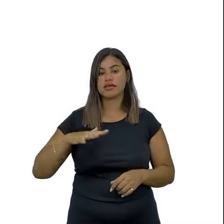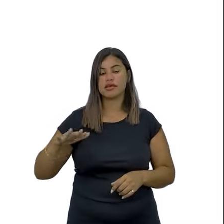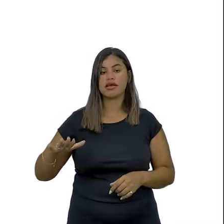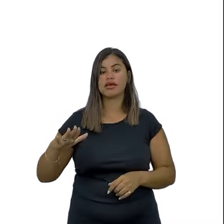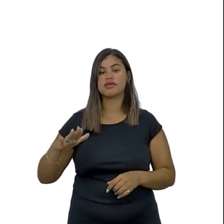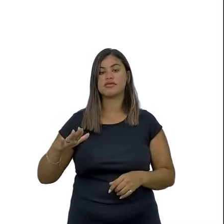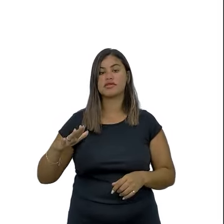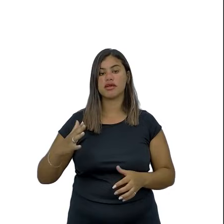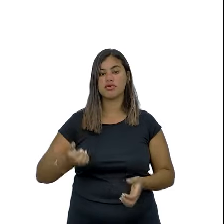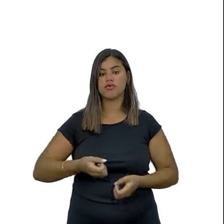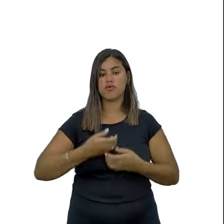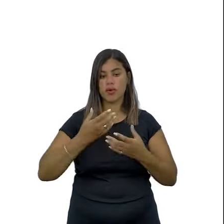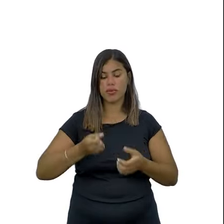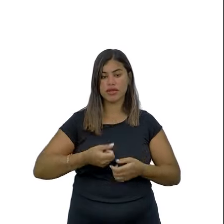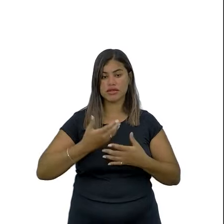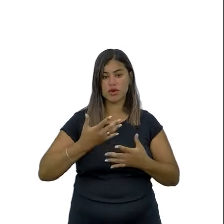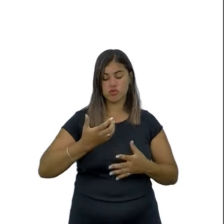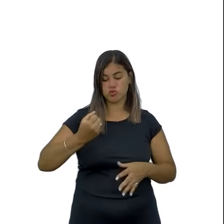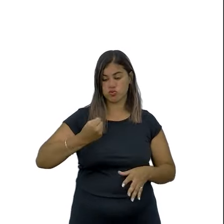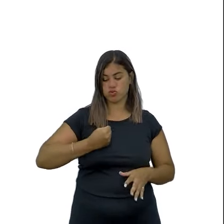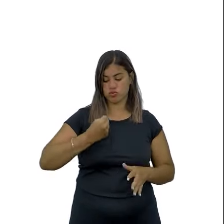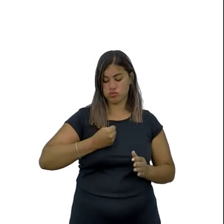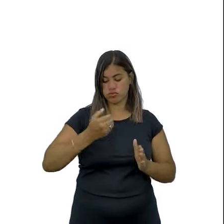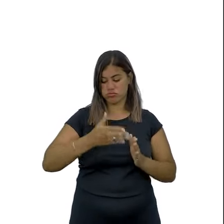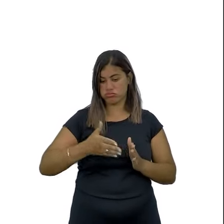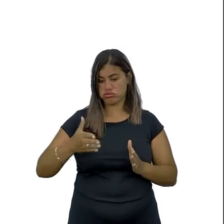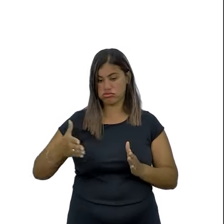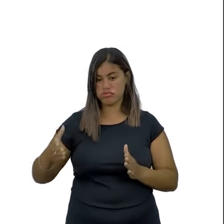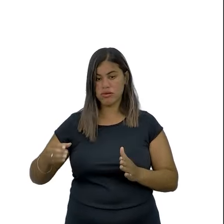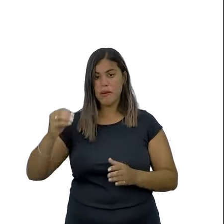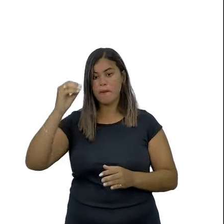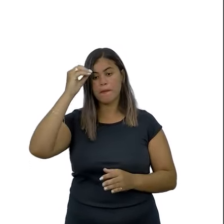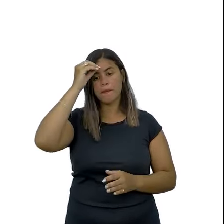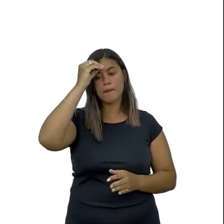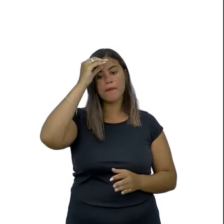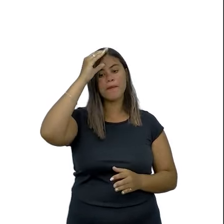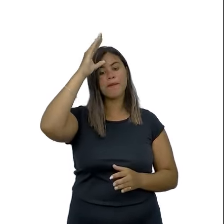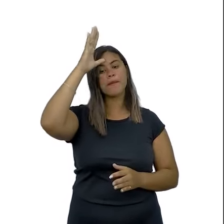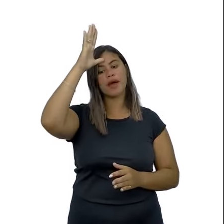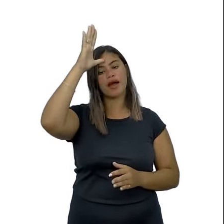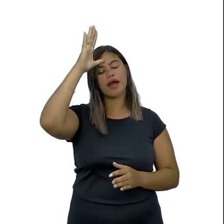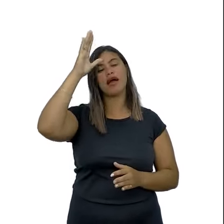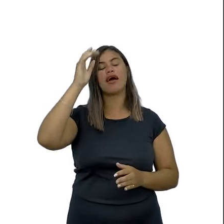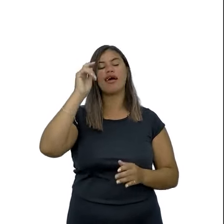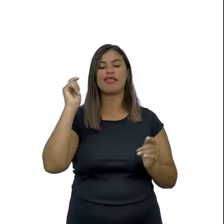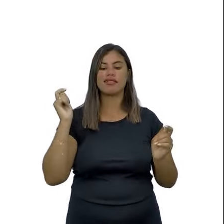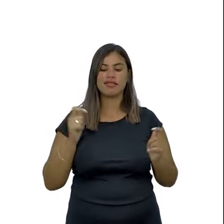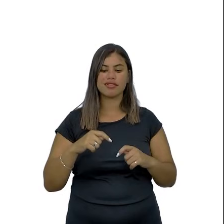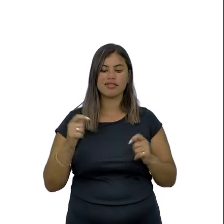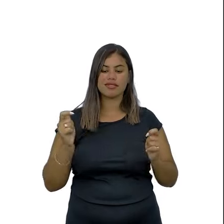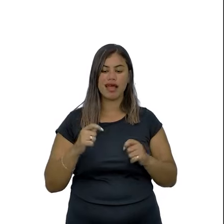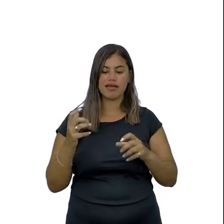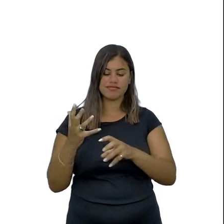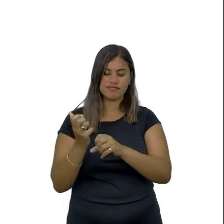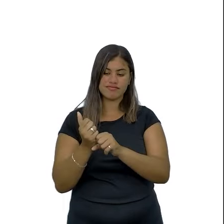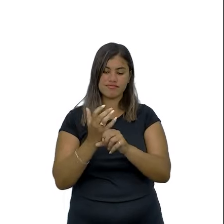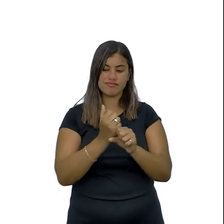sobre a sequência numérica, mais ela consegue contar com